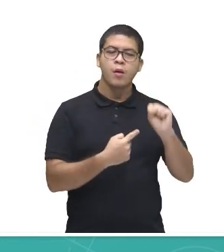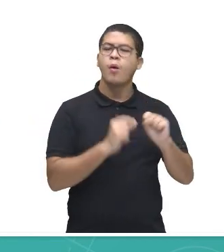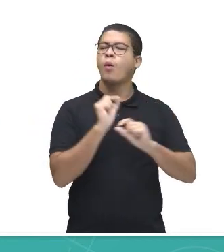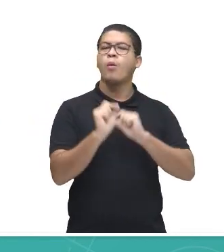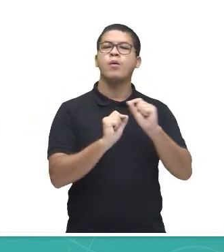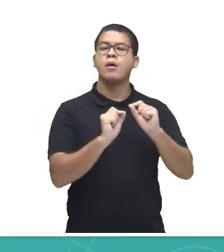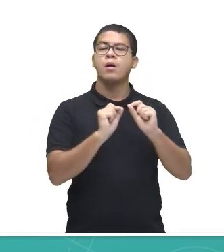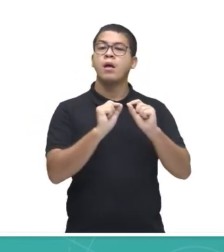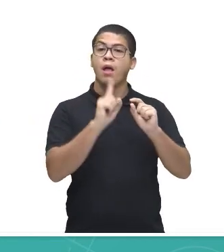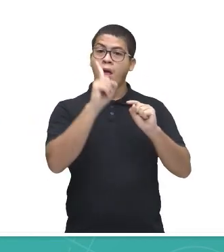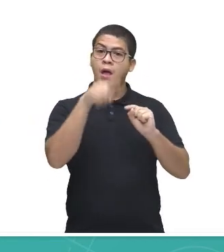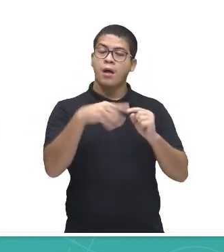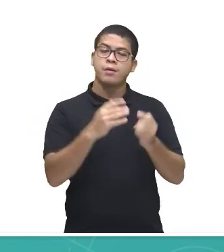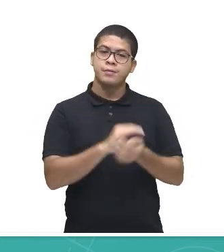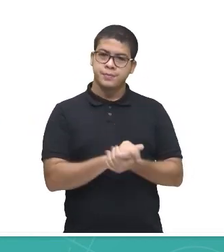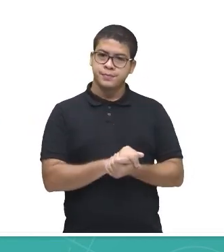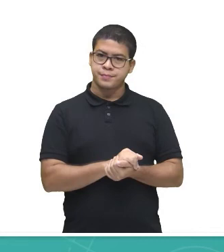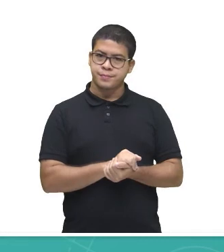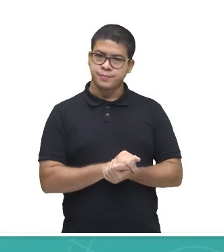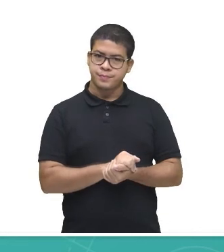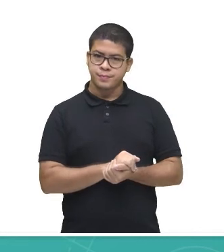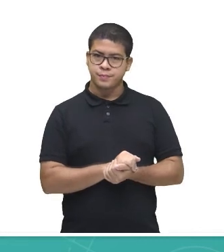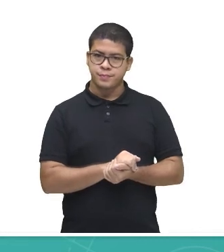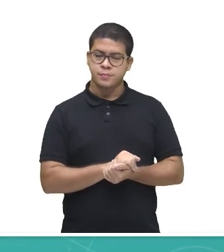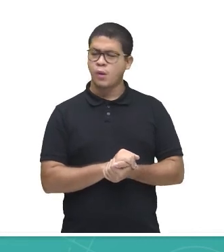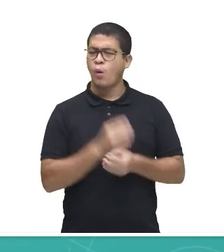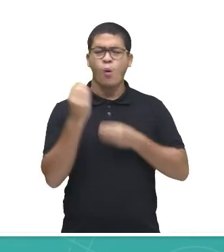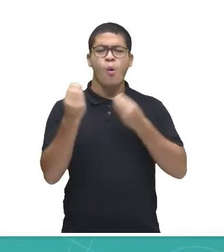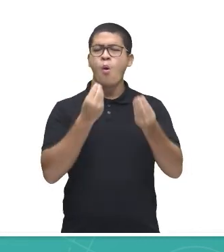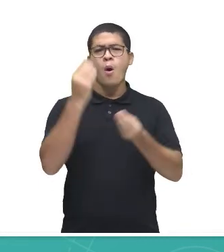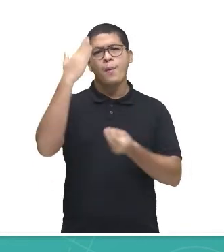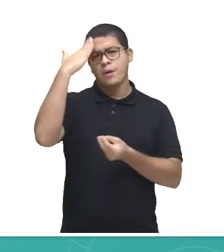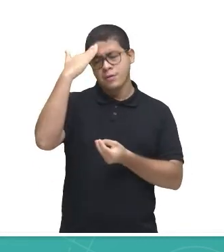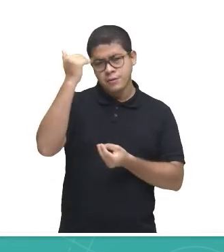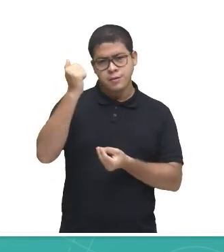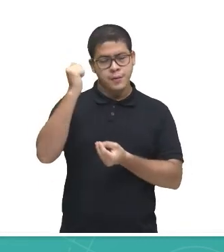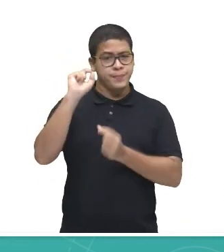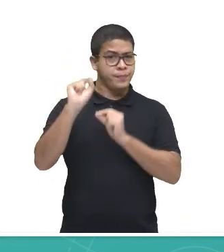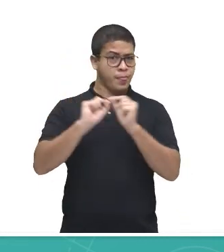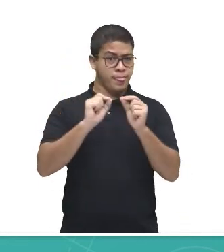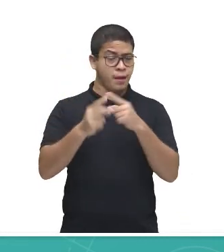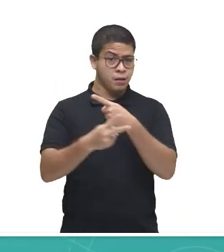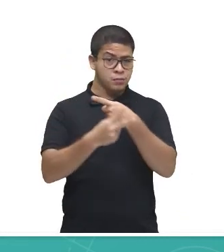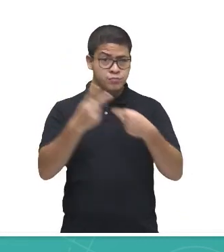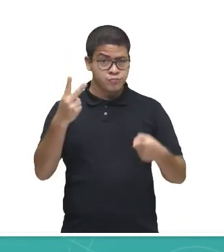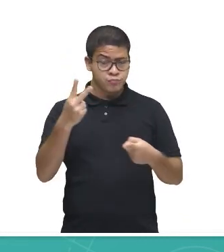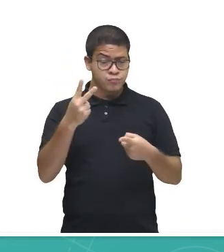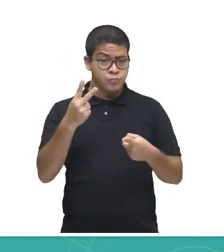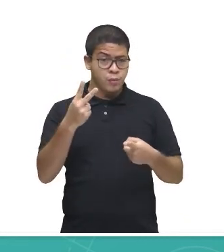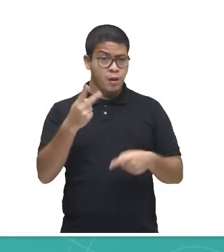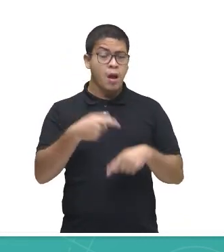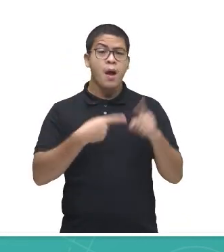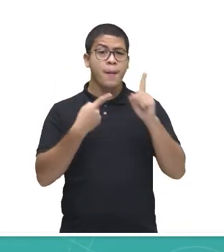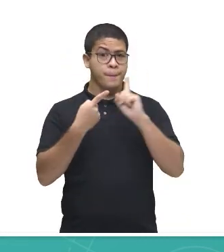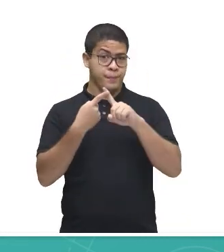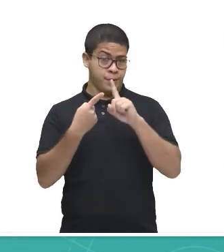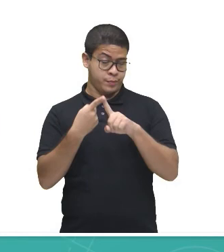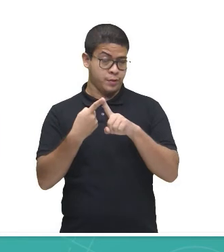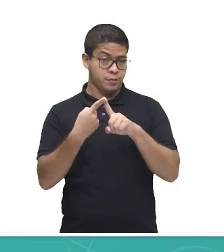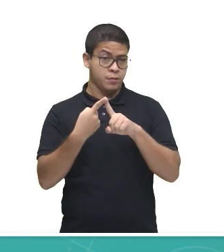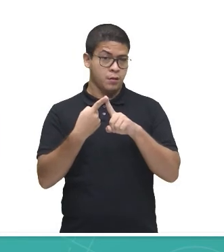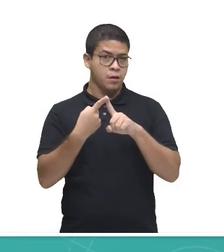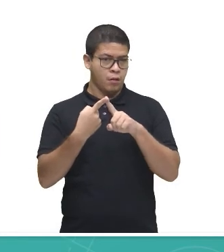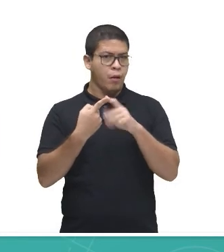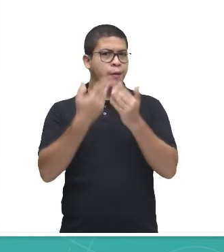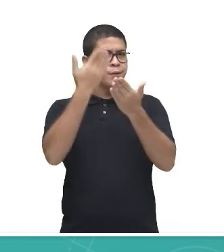graus. Professor, como é que a gente sabe disso? Nós temos duas maneiras. A primeira delas é